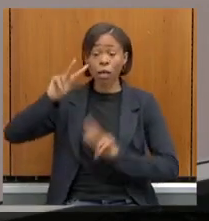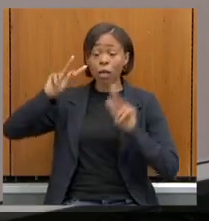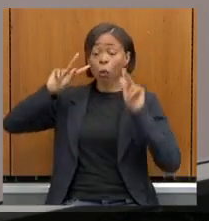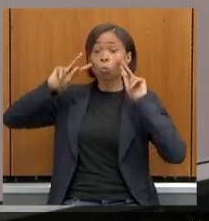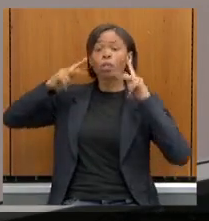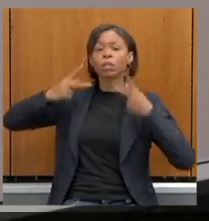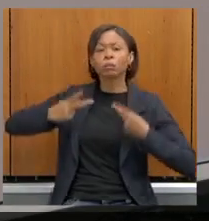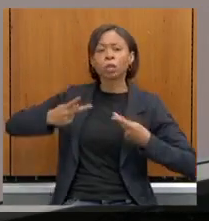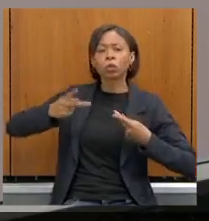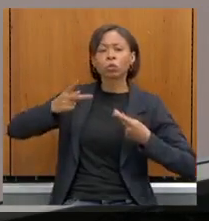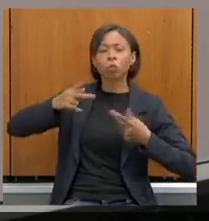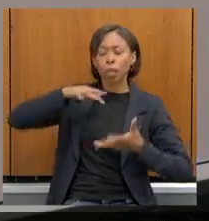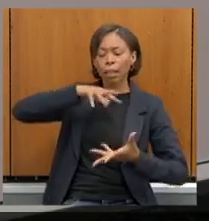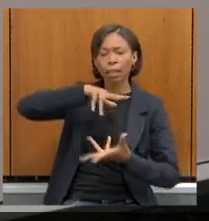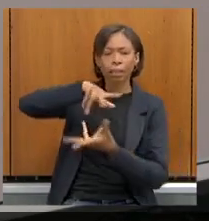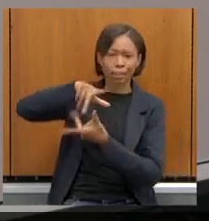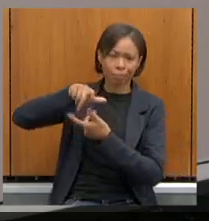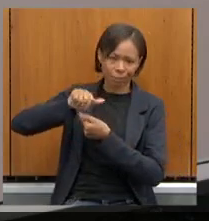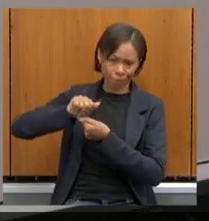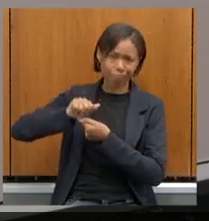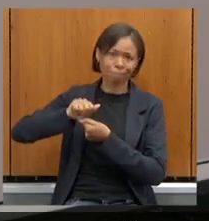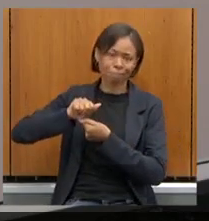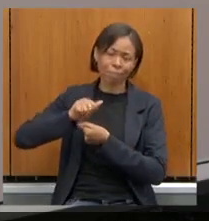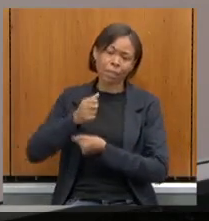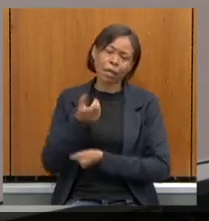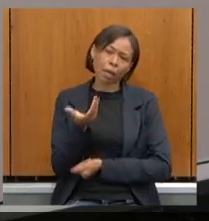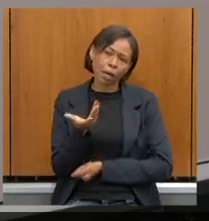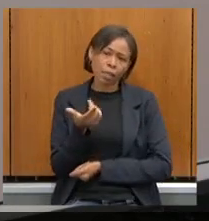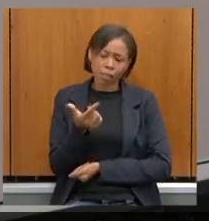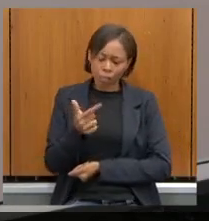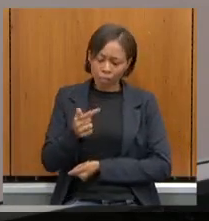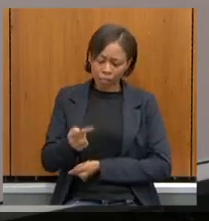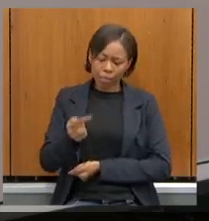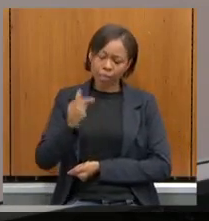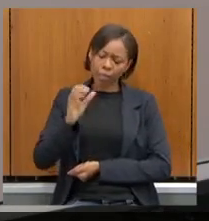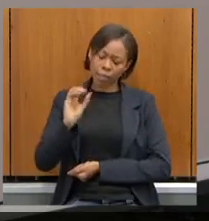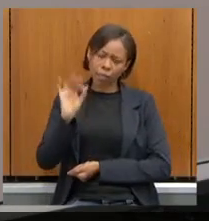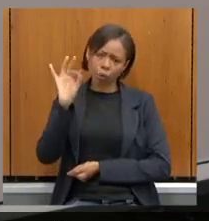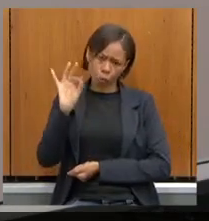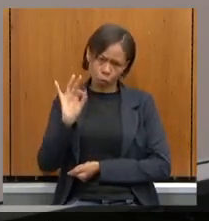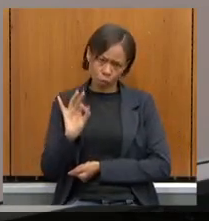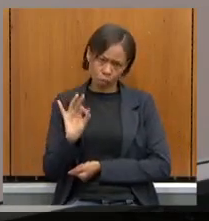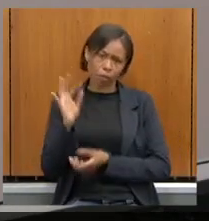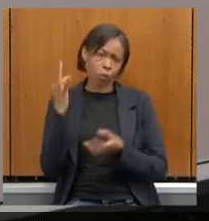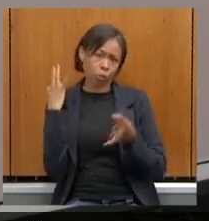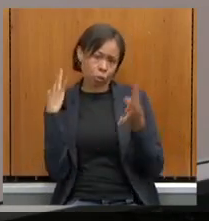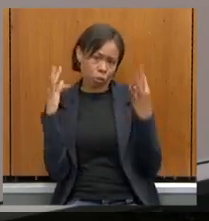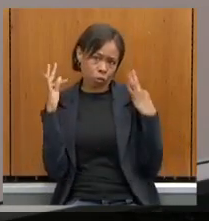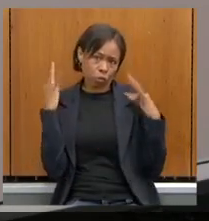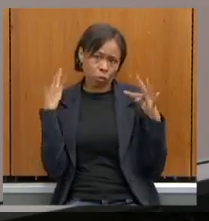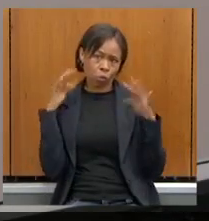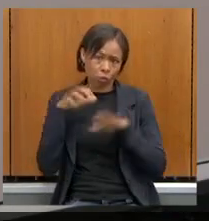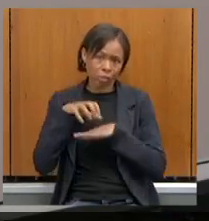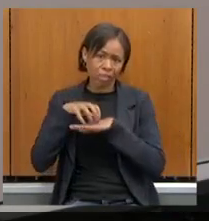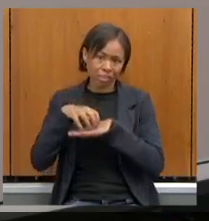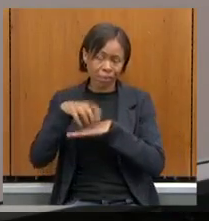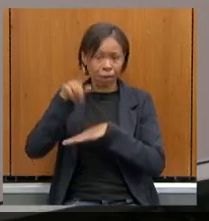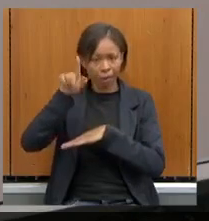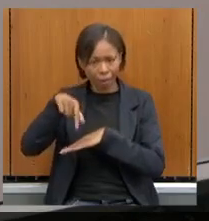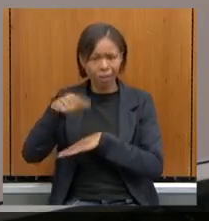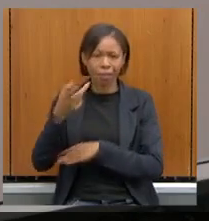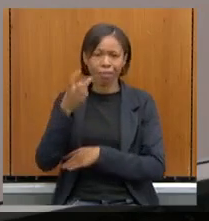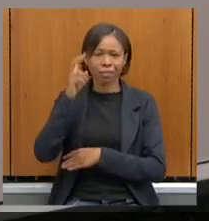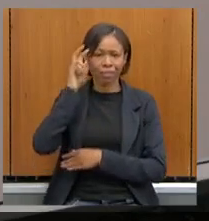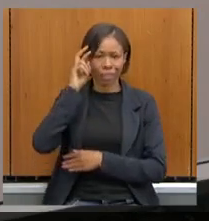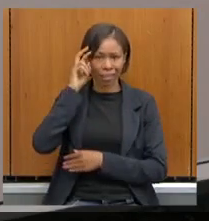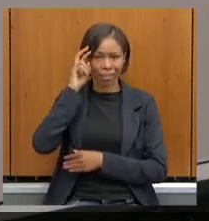internacional pela Unesco. Então, esse 70% do turismo é um turismo que nós denominamos cultural. Ali